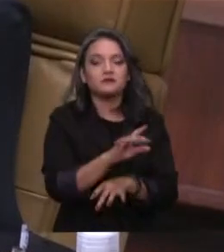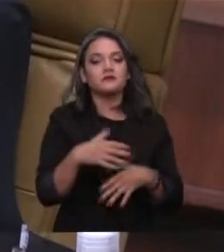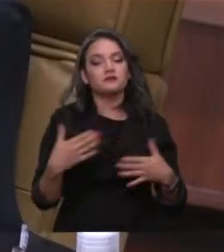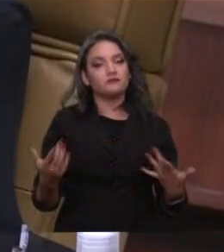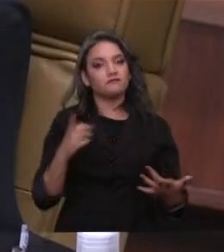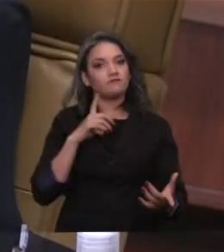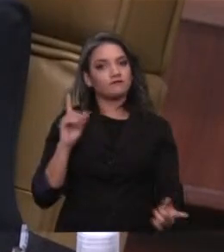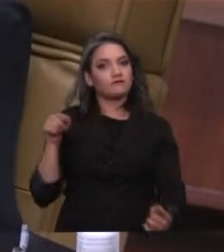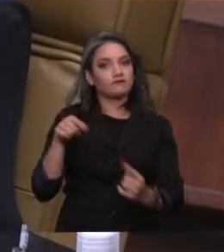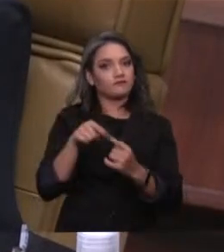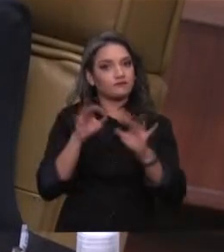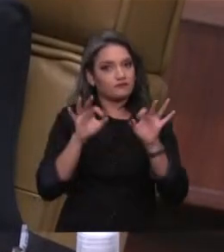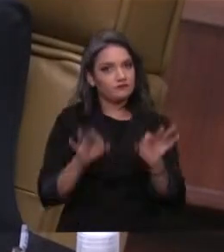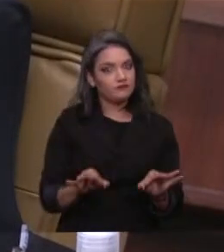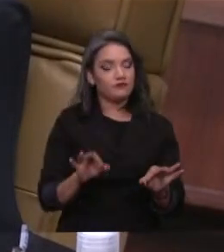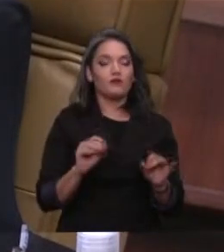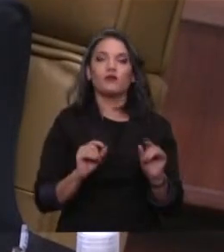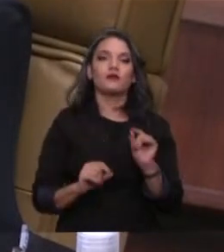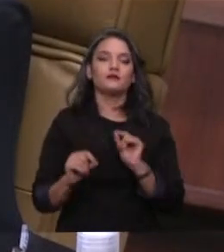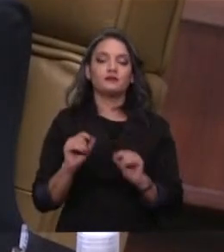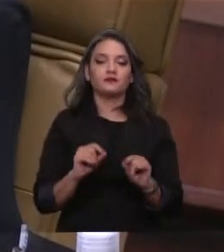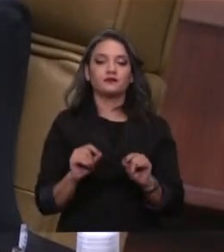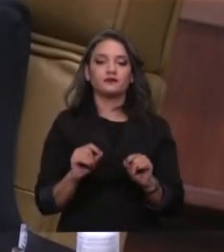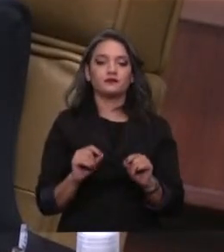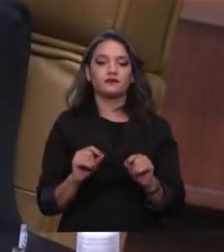com o objetivo, direto ou indiretamente,